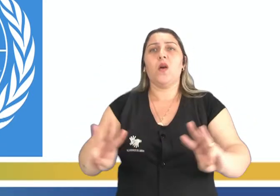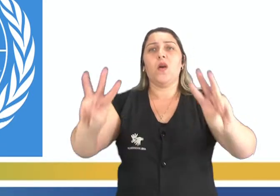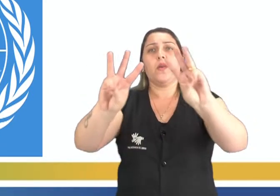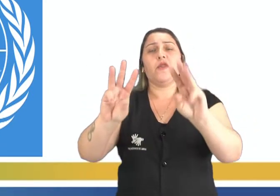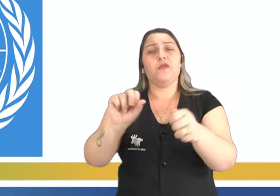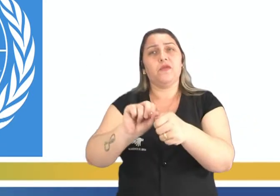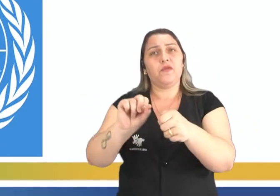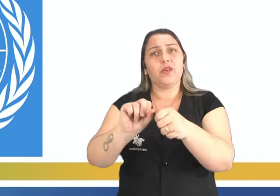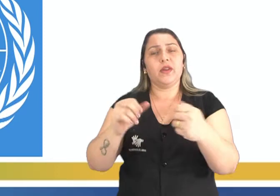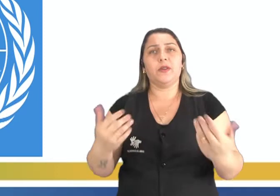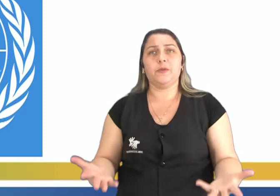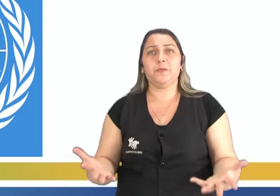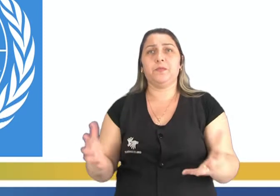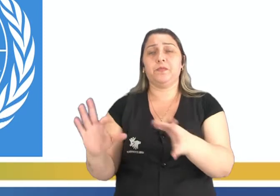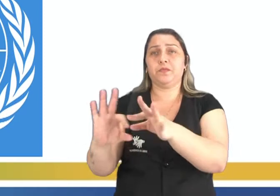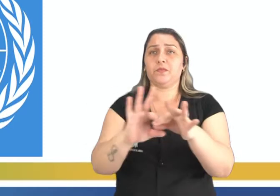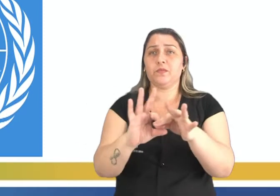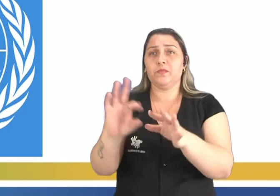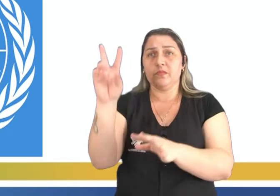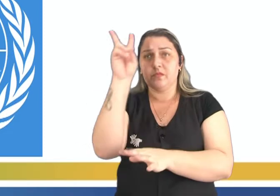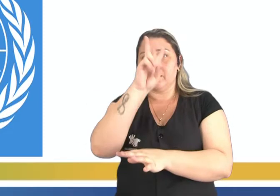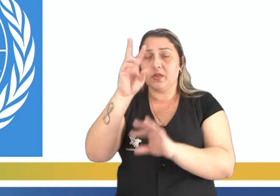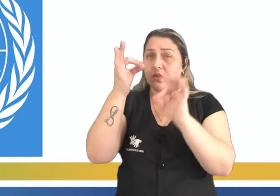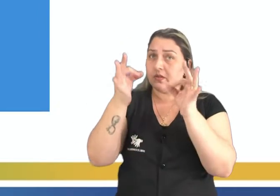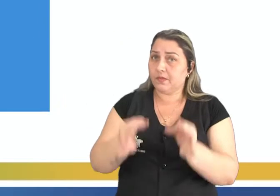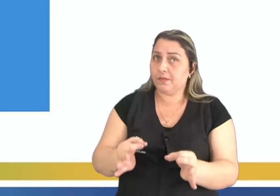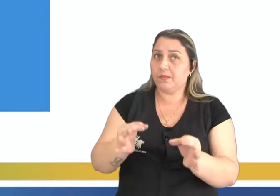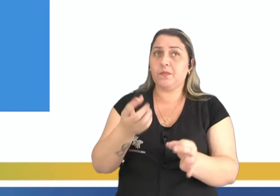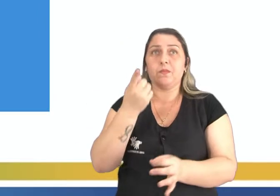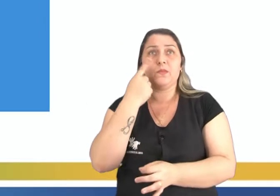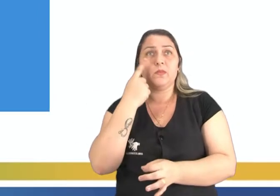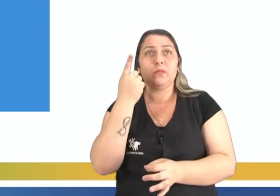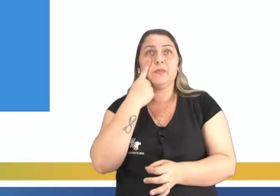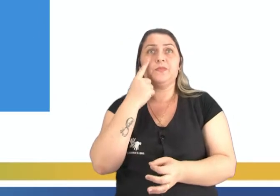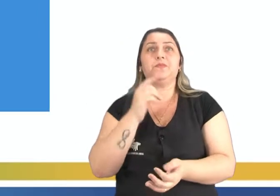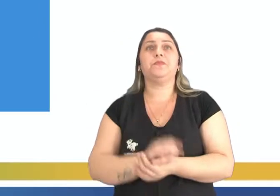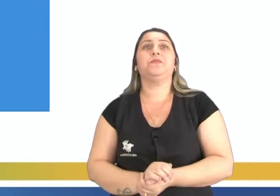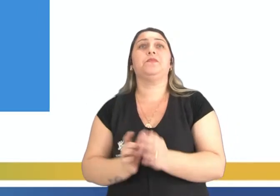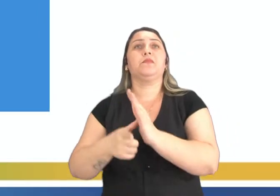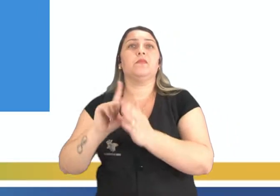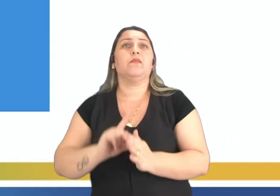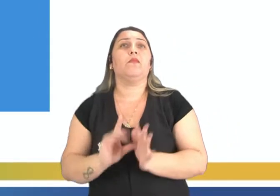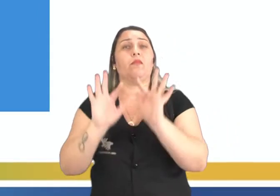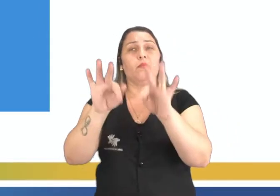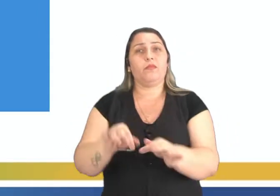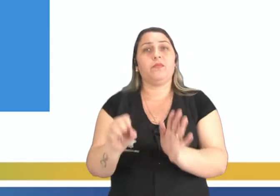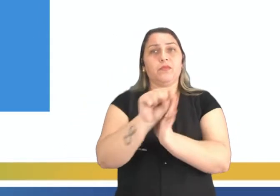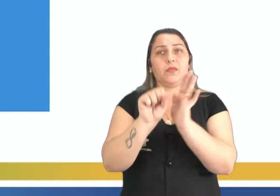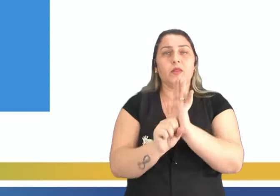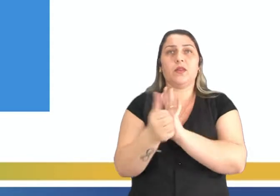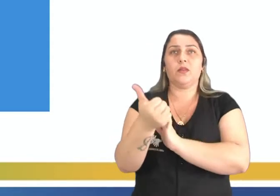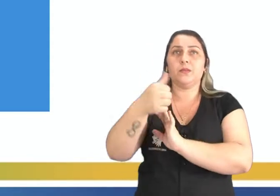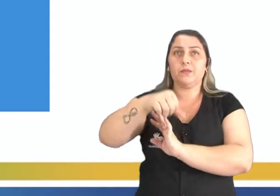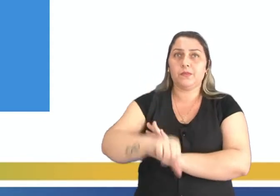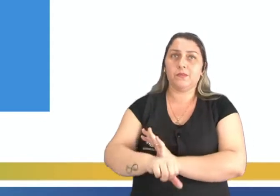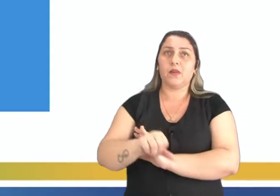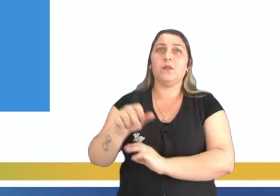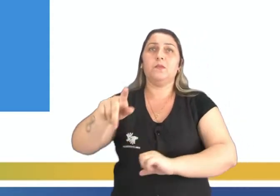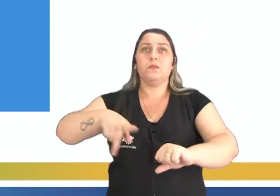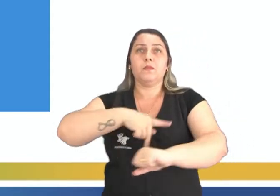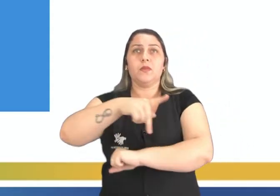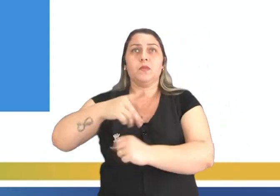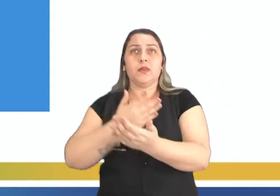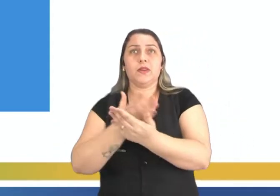criada nesse contexto histórico, certo? Então observem aí, antecedentes. No fim do século XIX,